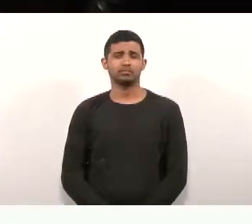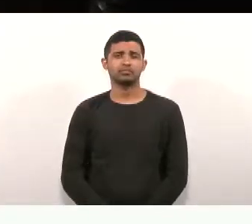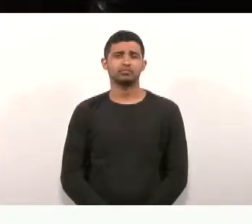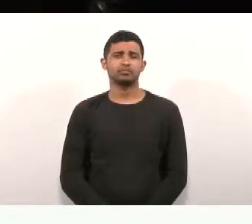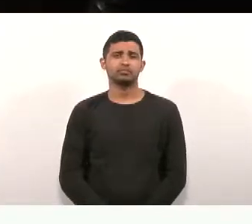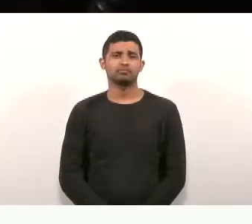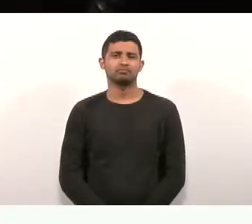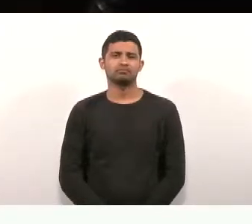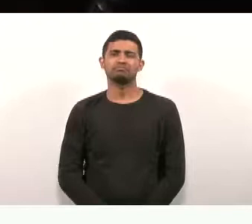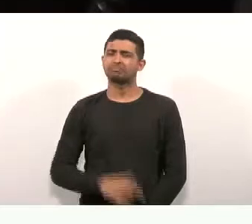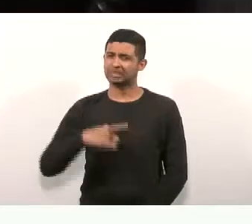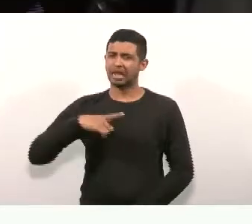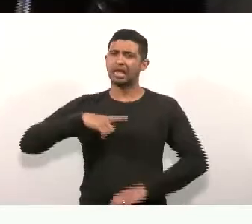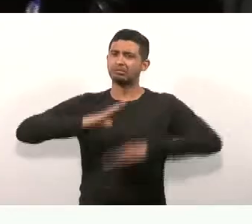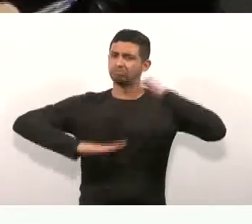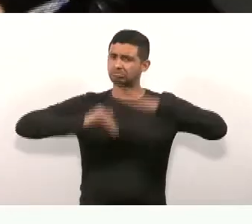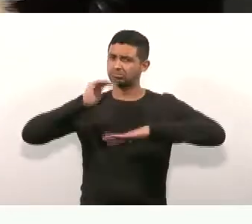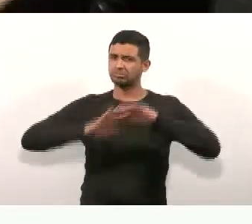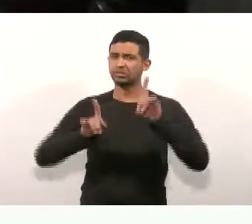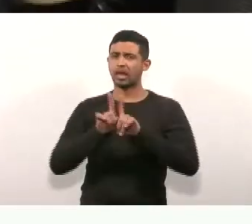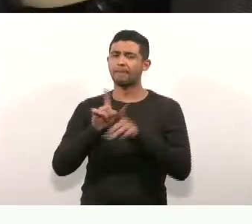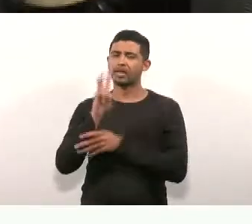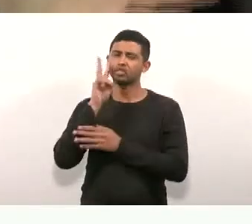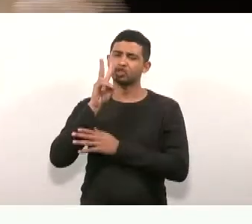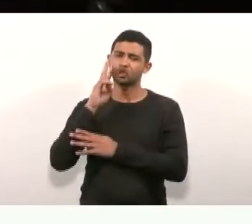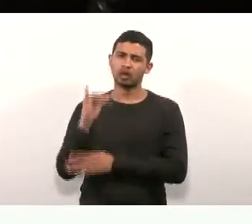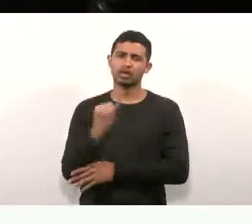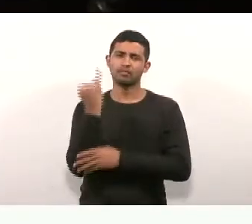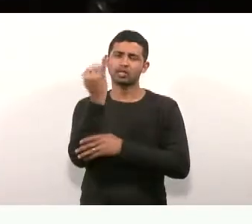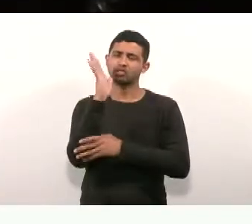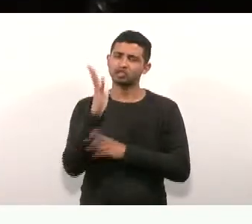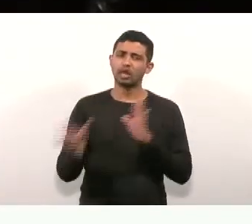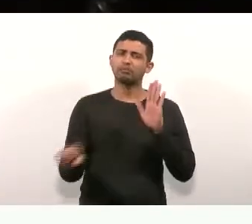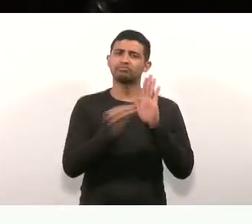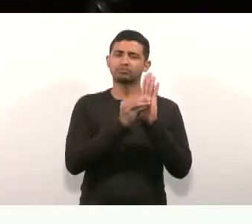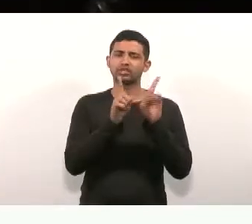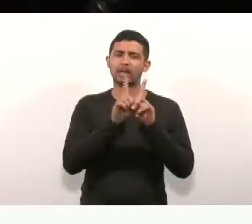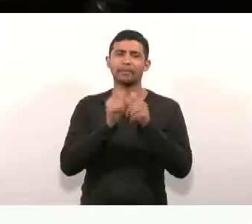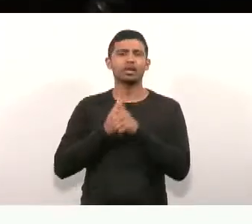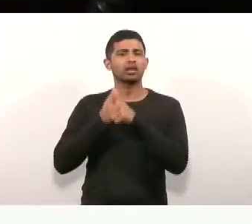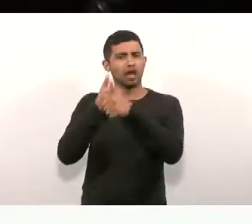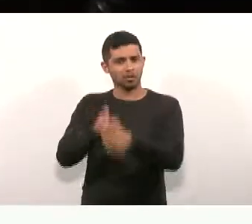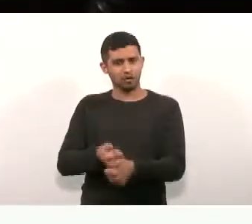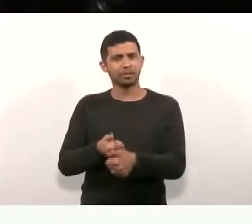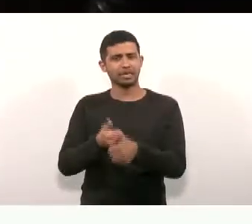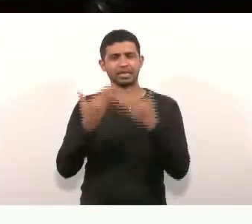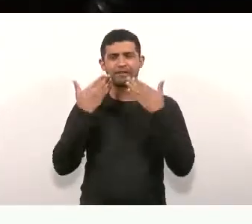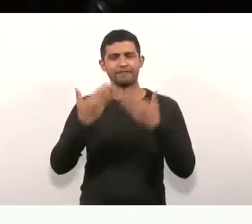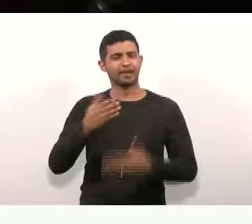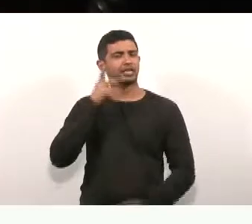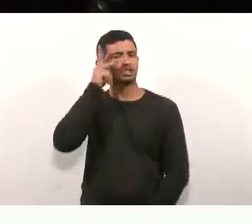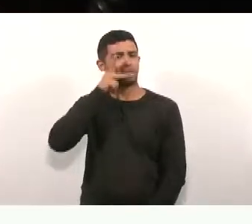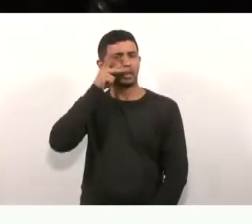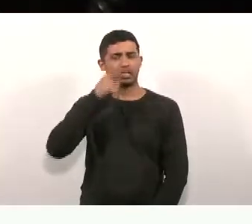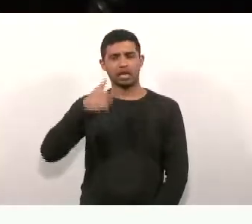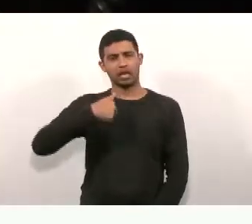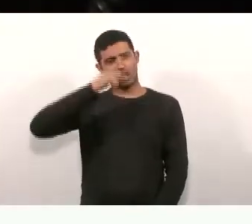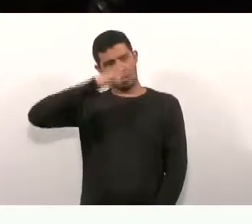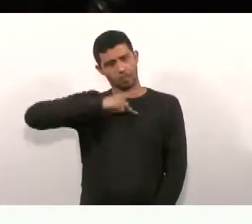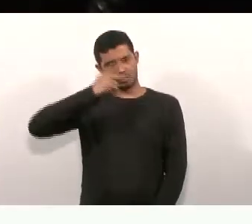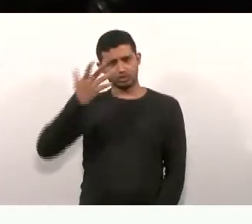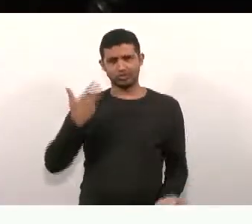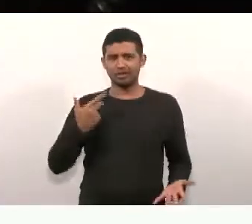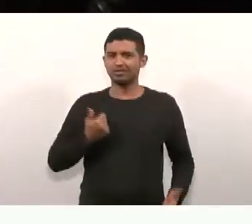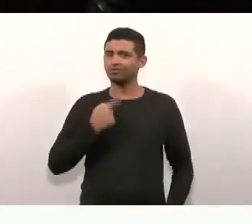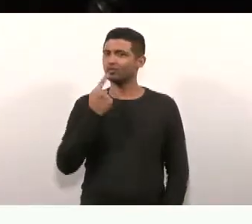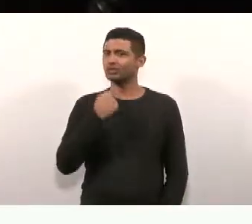tem-se um potencial e tem-se um histórico muito importante. Então já vamos incluir isso e também o acompanhamento na frente parlamentar, que eu particularmente não pude estar presente